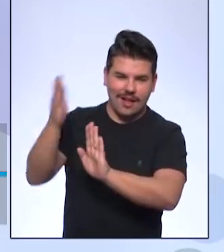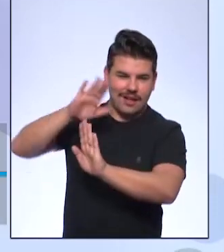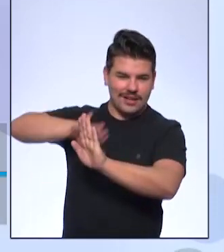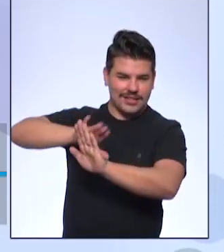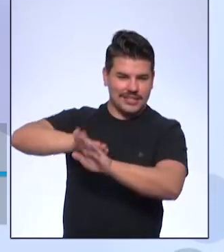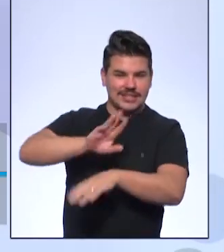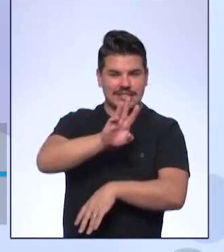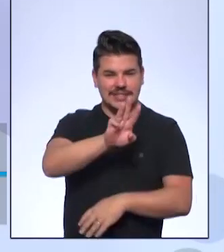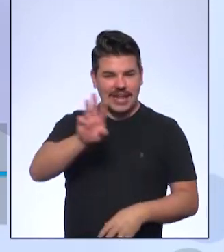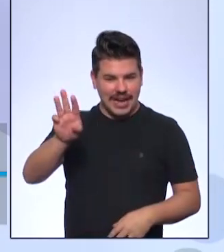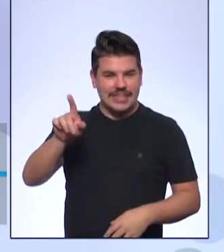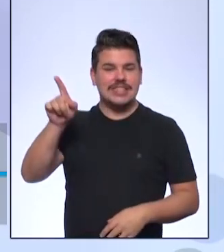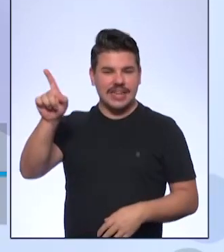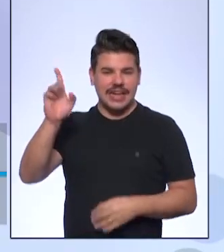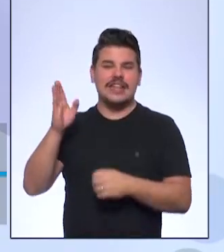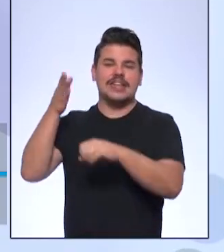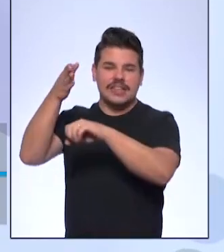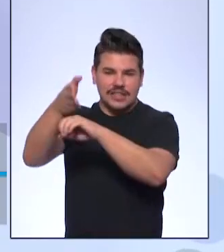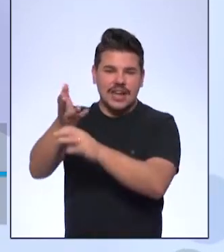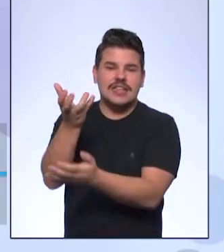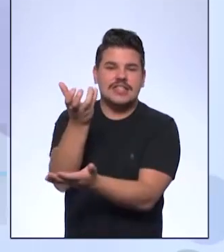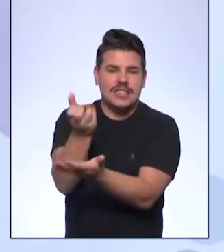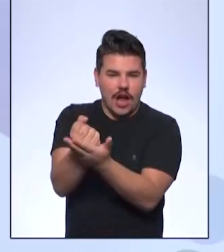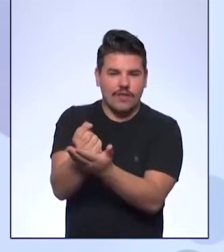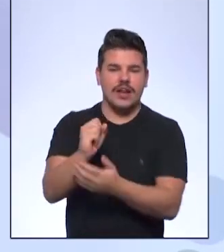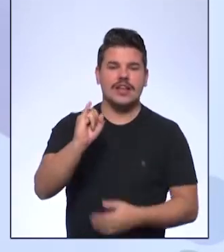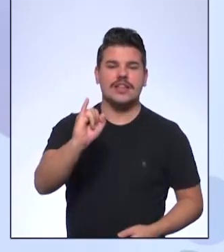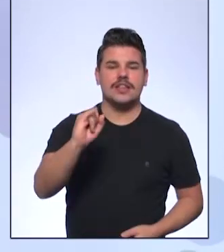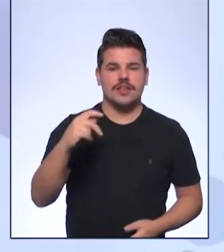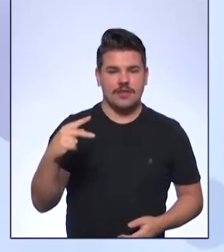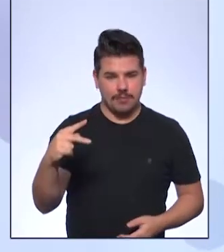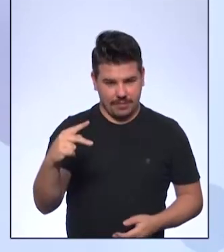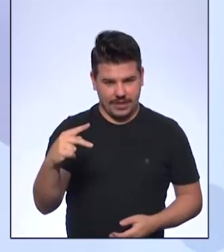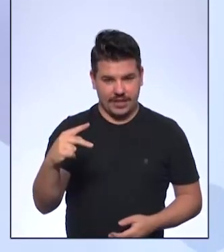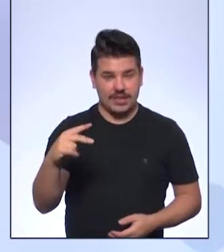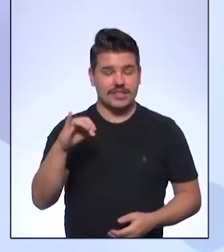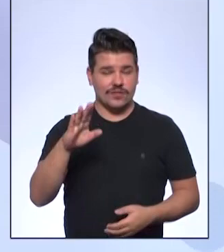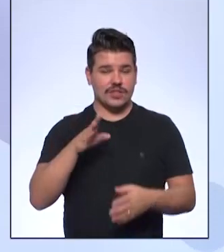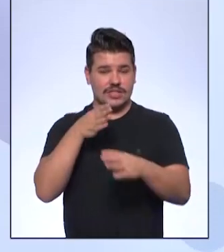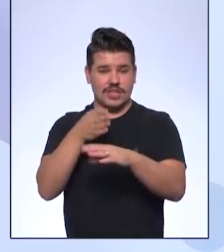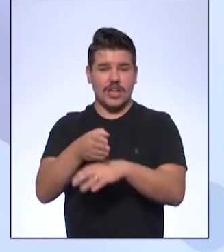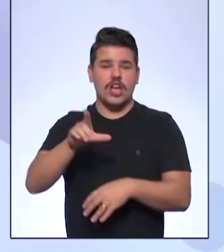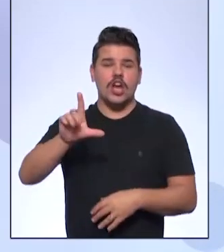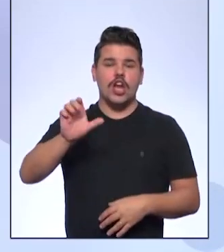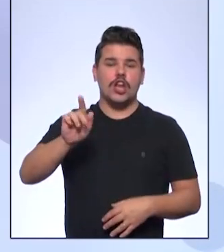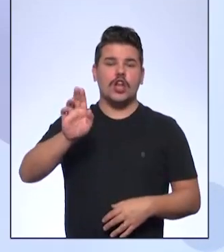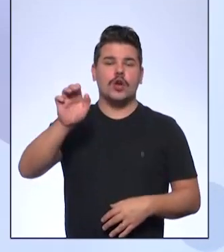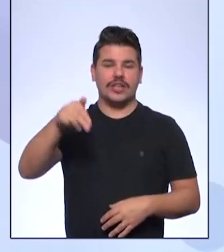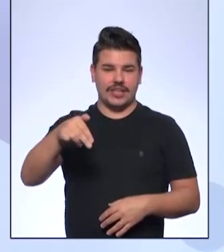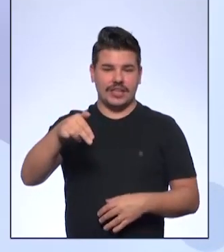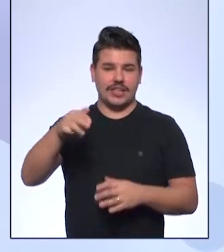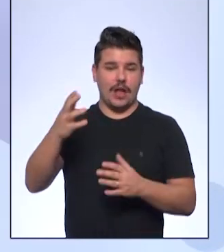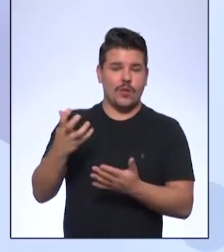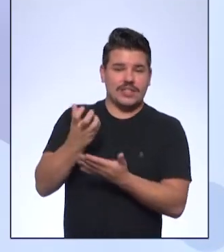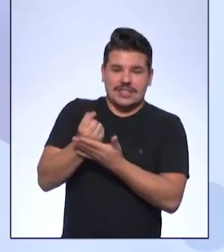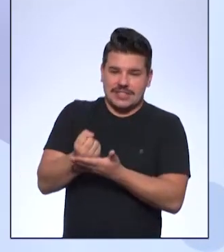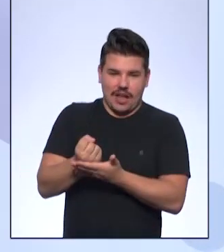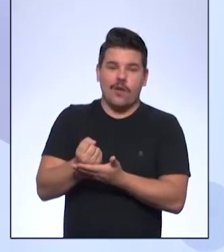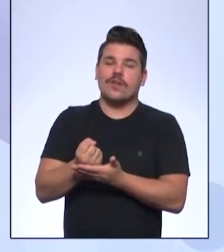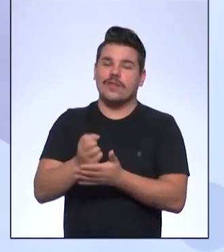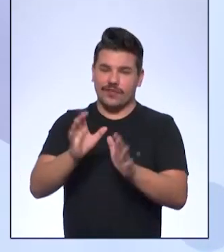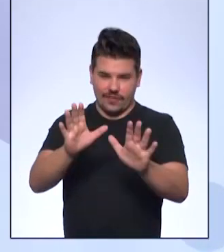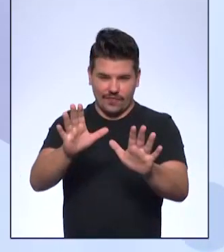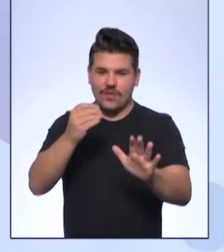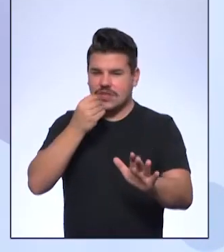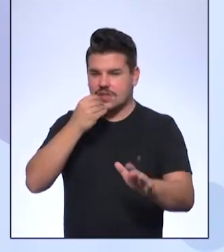que ele não registre o seu IP e, por exemplo, se você faça login, ele não memorize esse login. Deixa eu